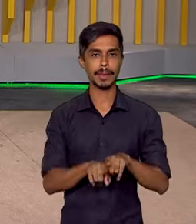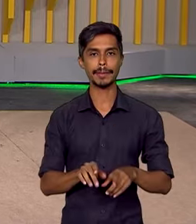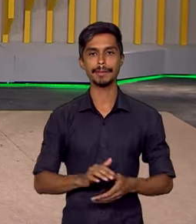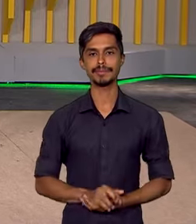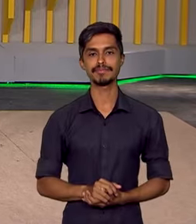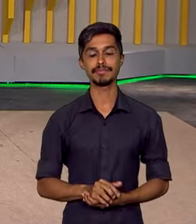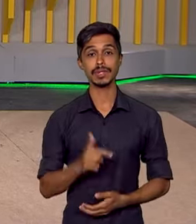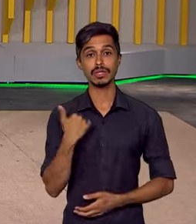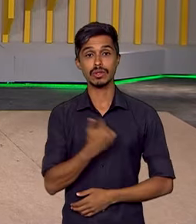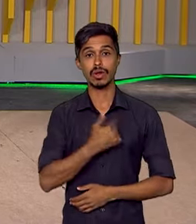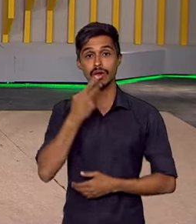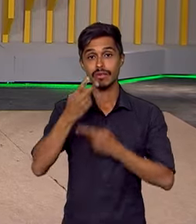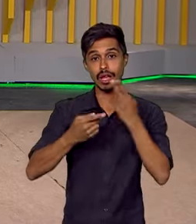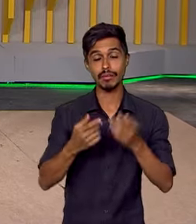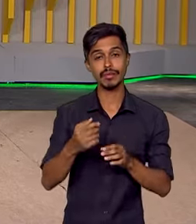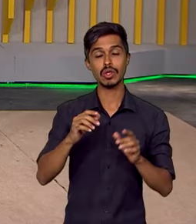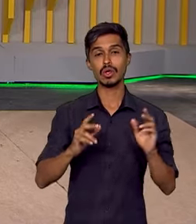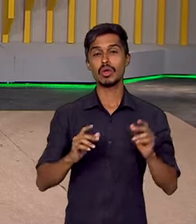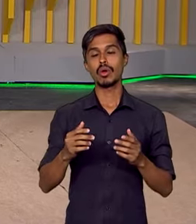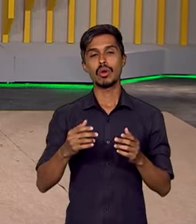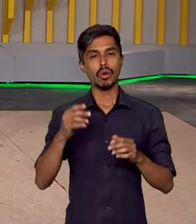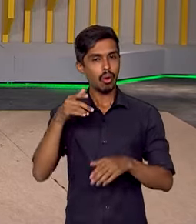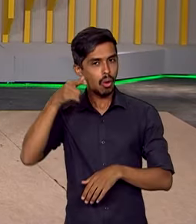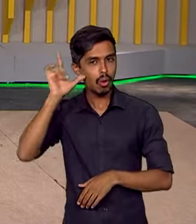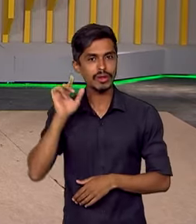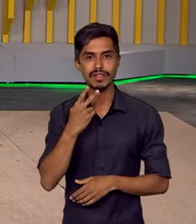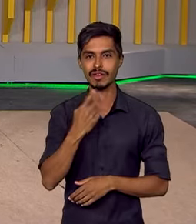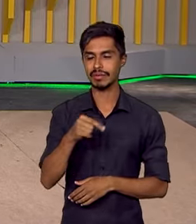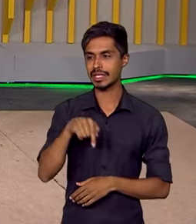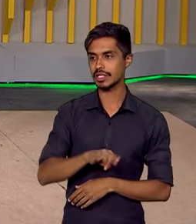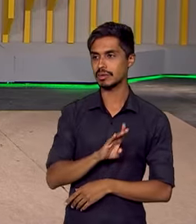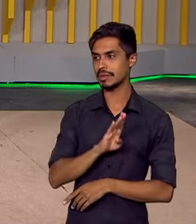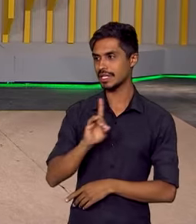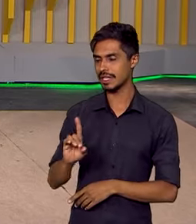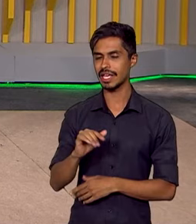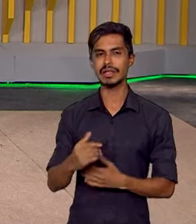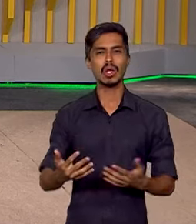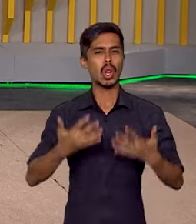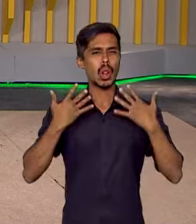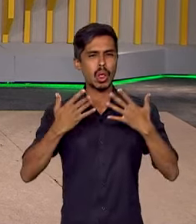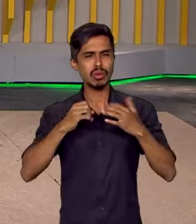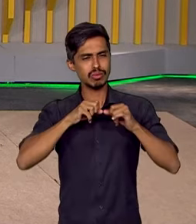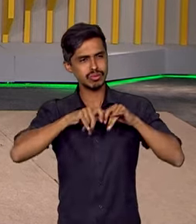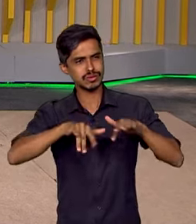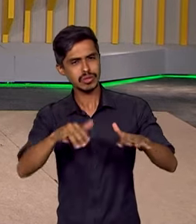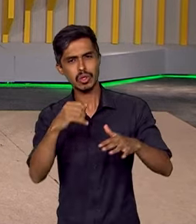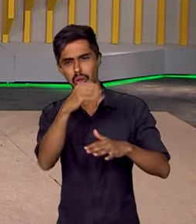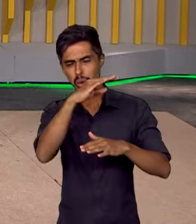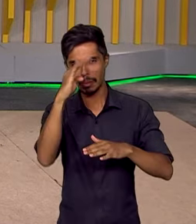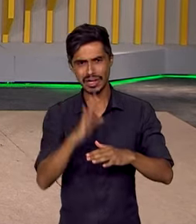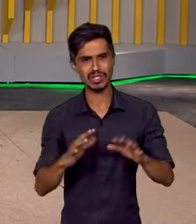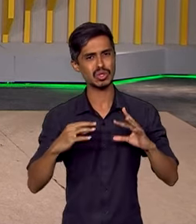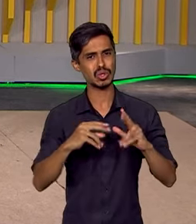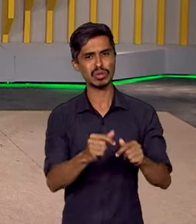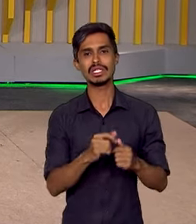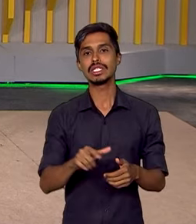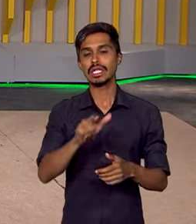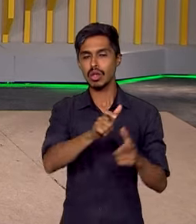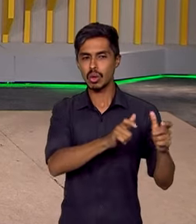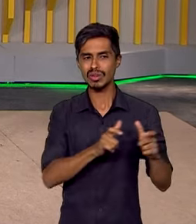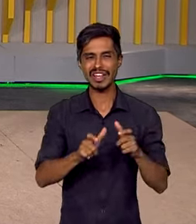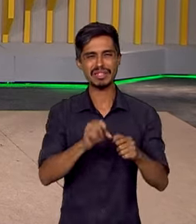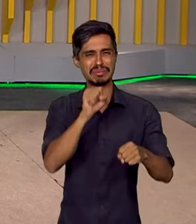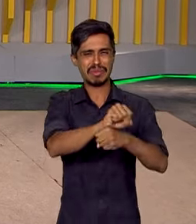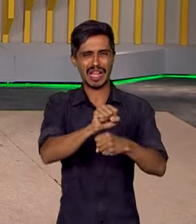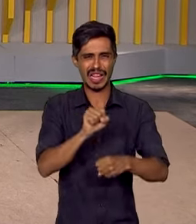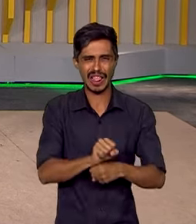Como nós comentamos na edição de ontem aqui do Brasil em Dia, Ana, esse calor todo que está fazendo aí pelo país impacta vários setores, não é?